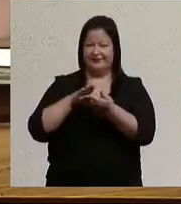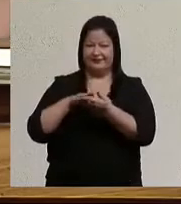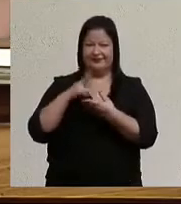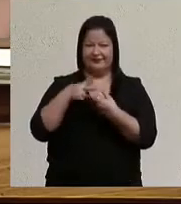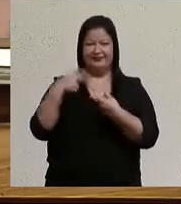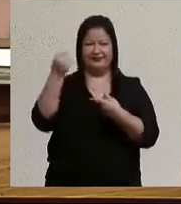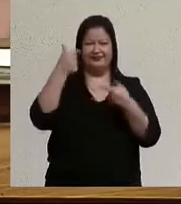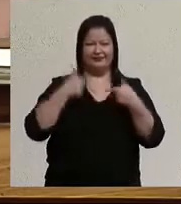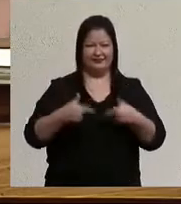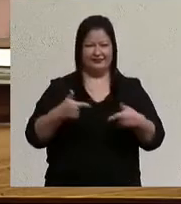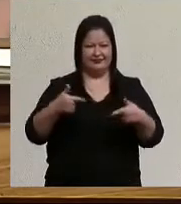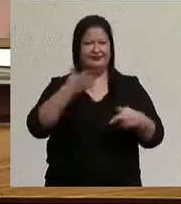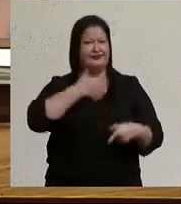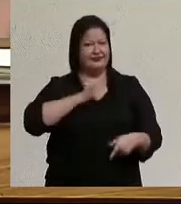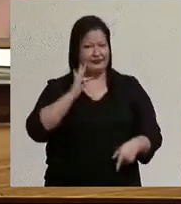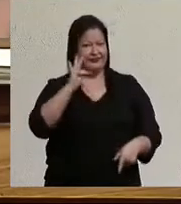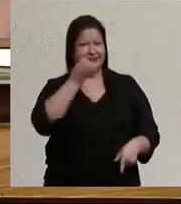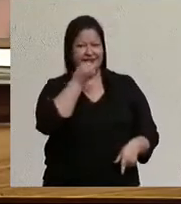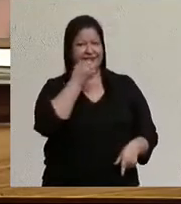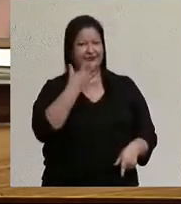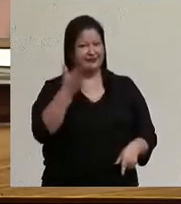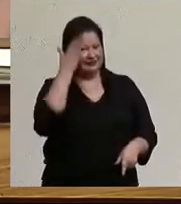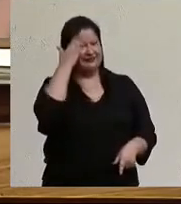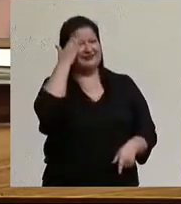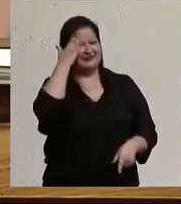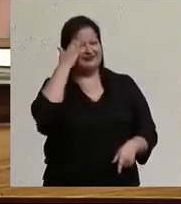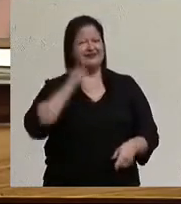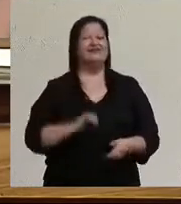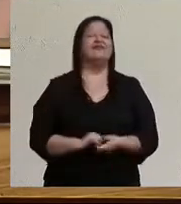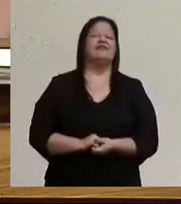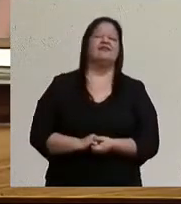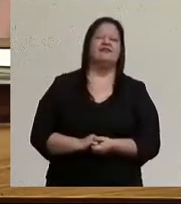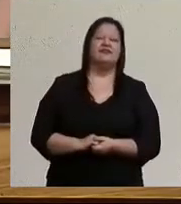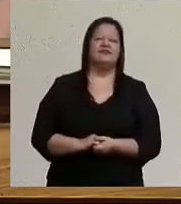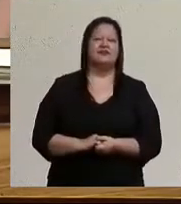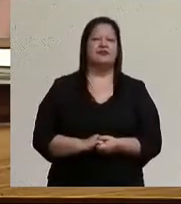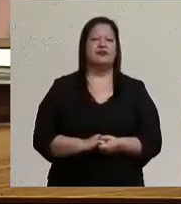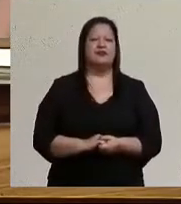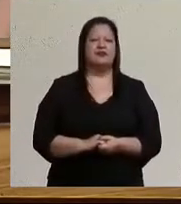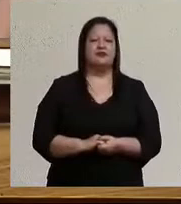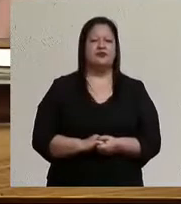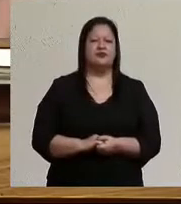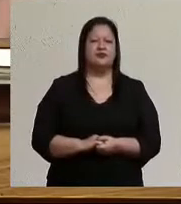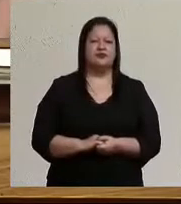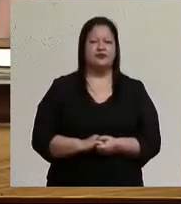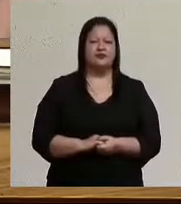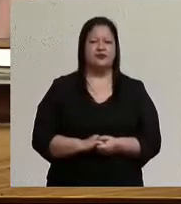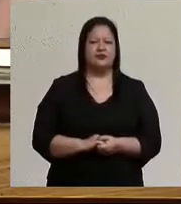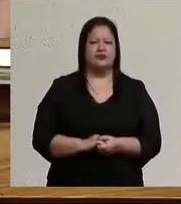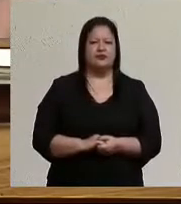junto Calma que tu vai vir coisa grande ainda e você sabe disso né bom mas enfim